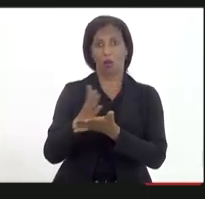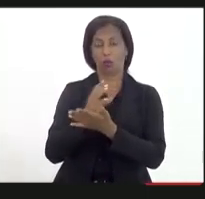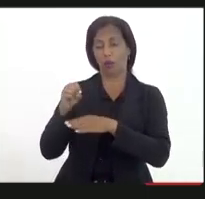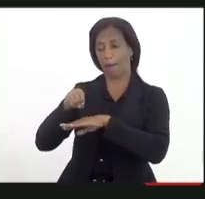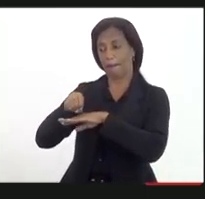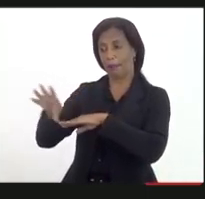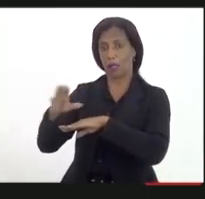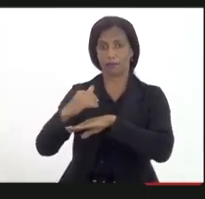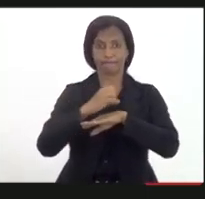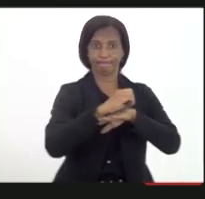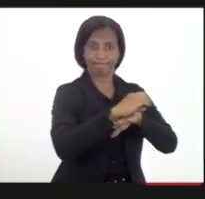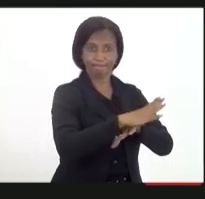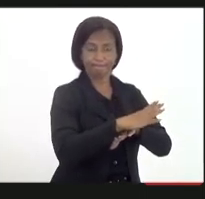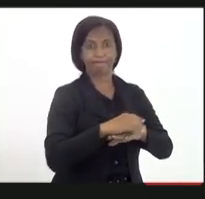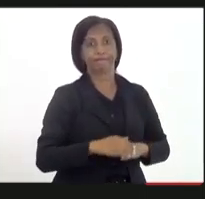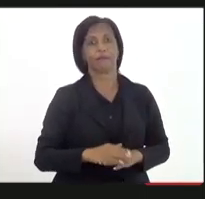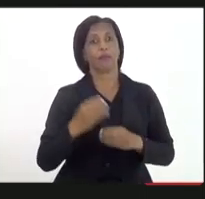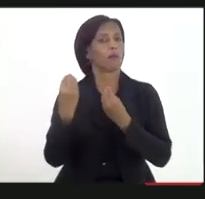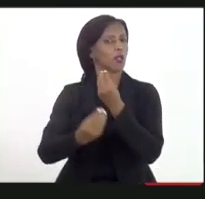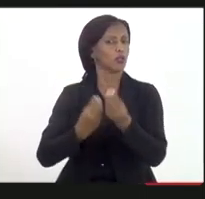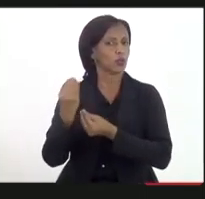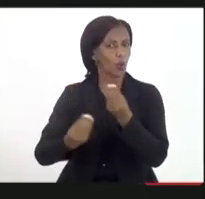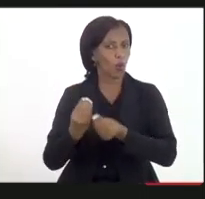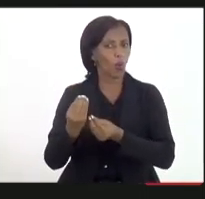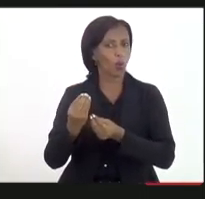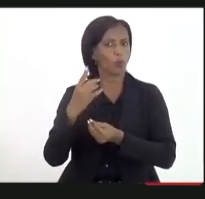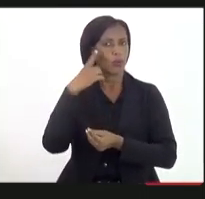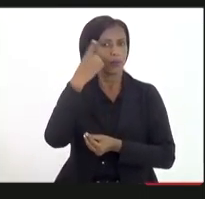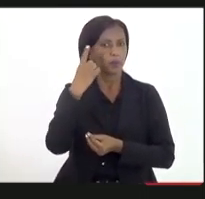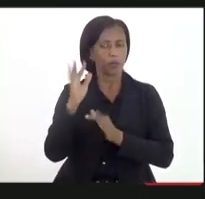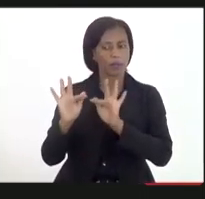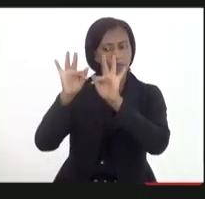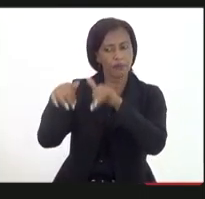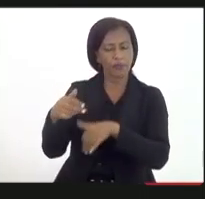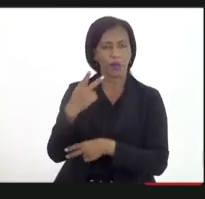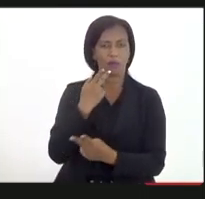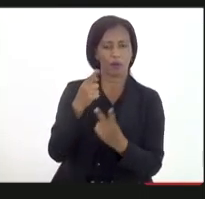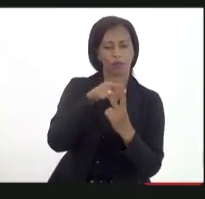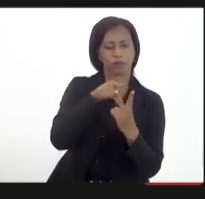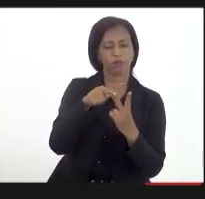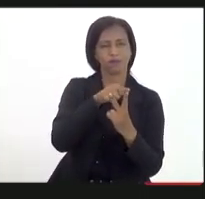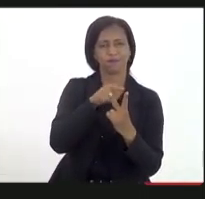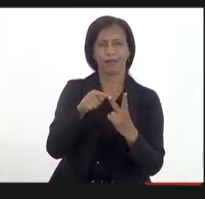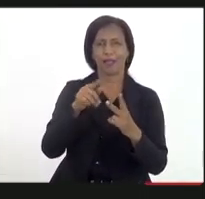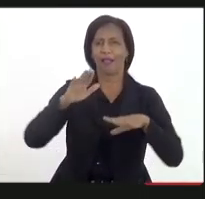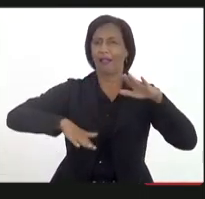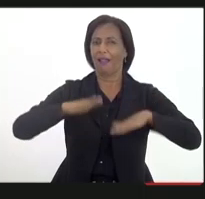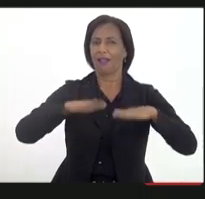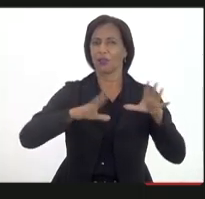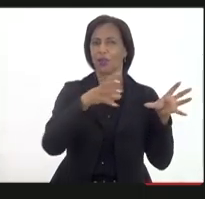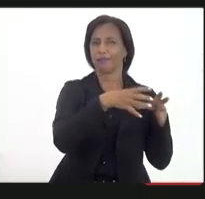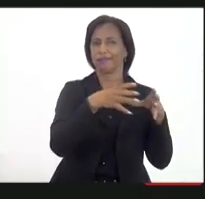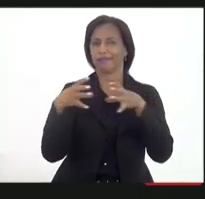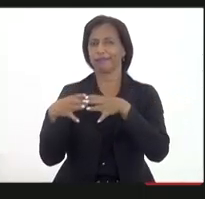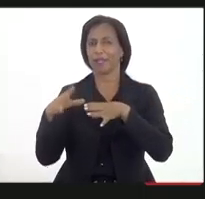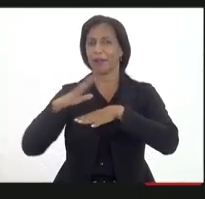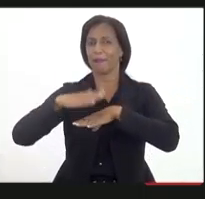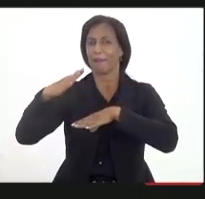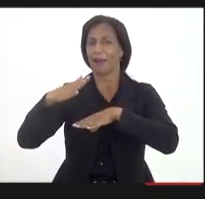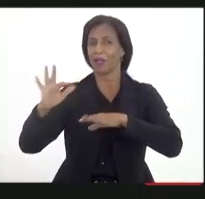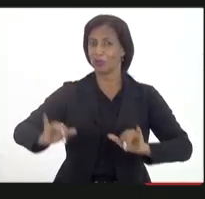mas a gente também como o deputado ao final da sua palavra falou a são as duas corporações estão mais talvez mais forte na carne